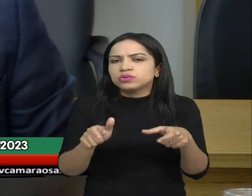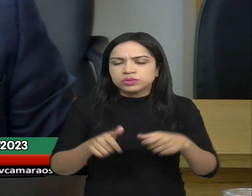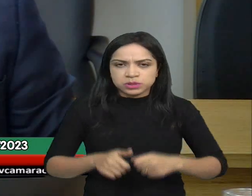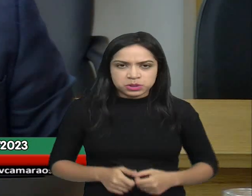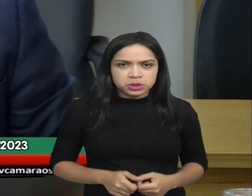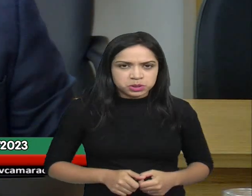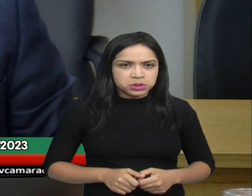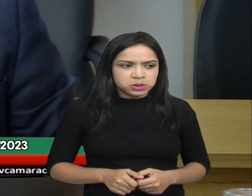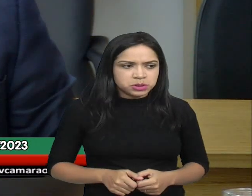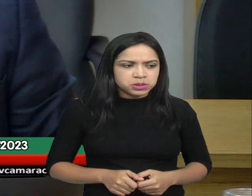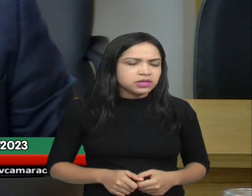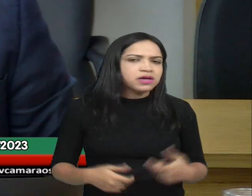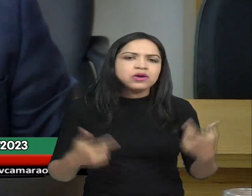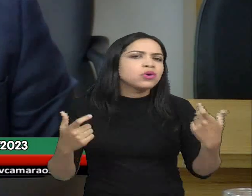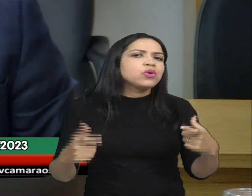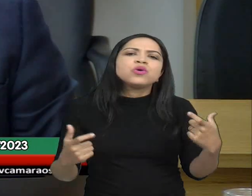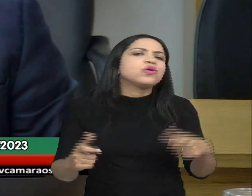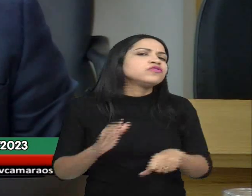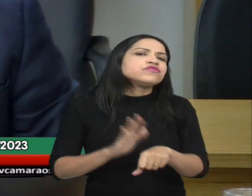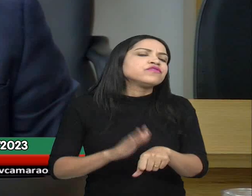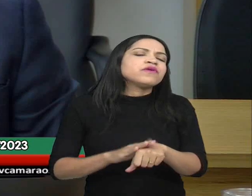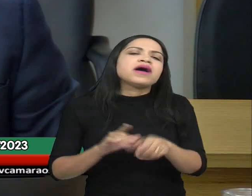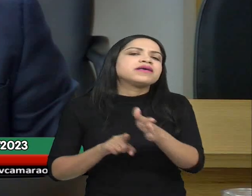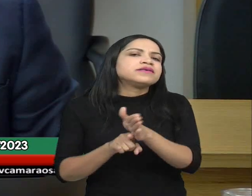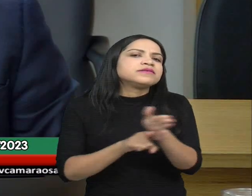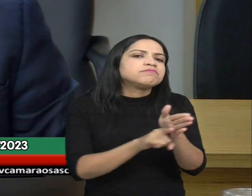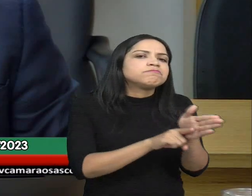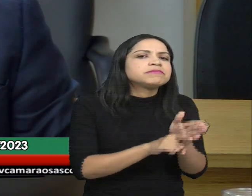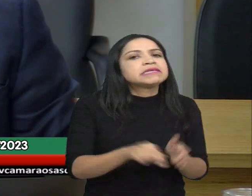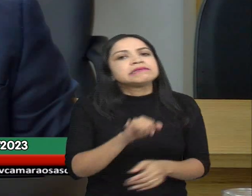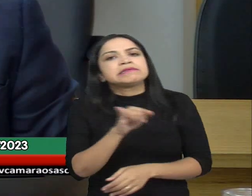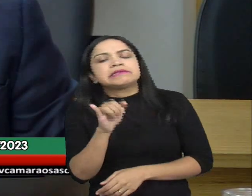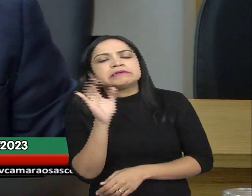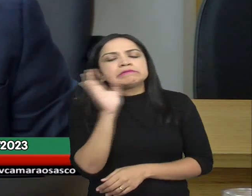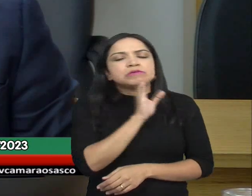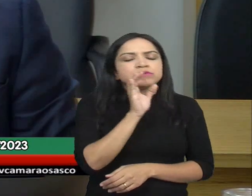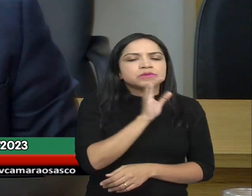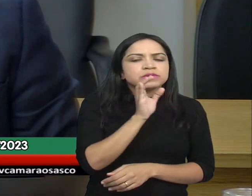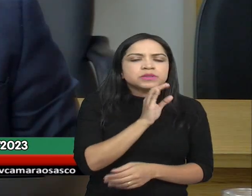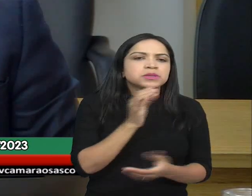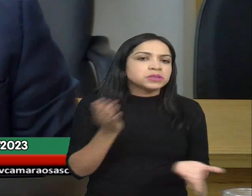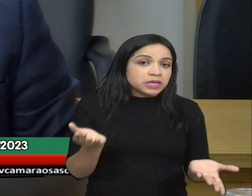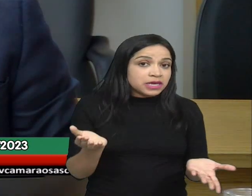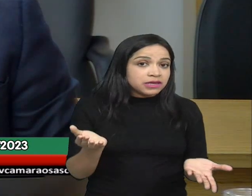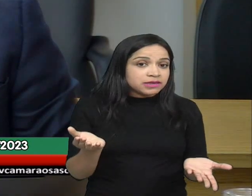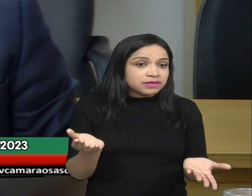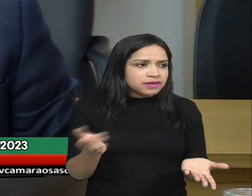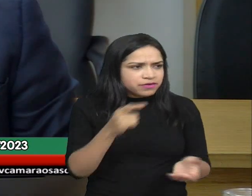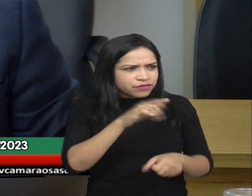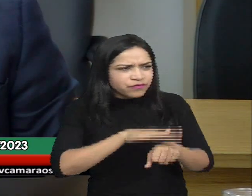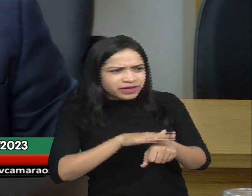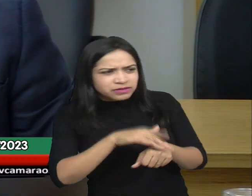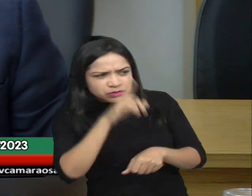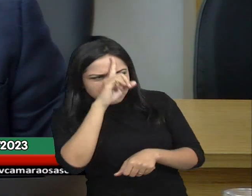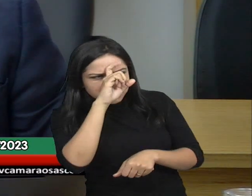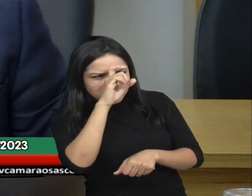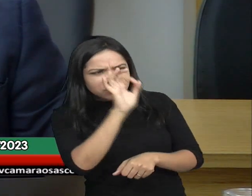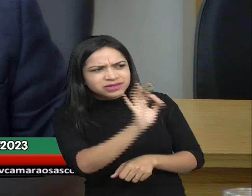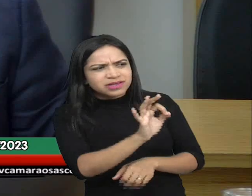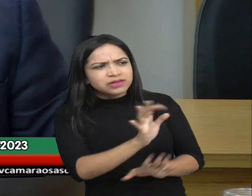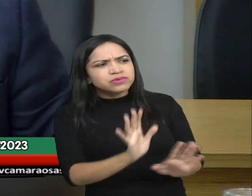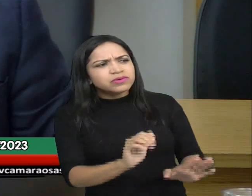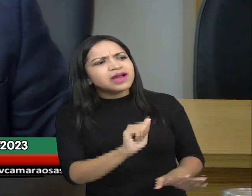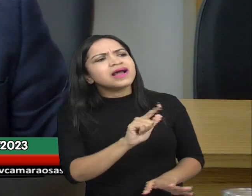com urgência, não é isso, doutor? Isso. Quando é com urgência ou emergência, é feito no hospital, é isso, Aline? Porque